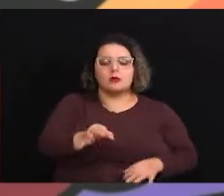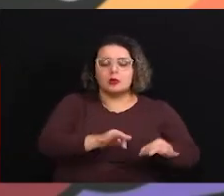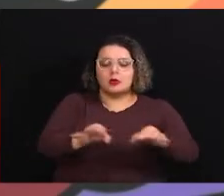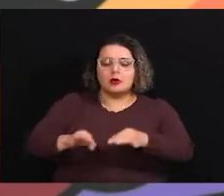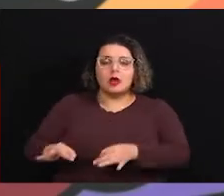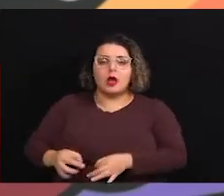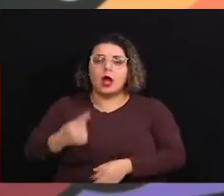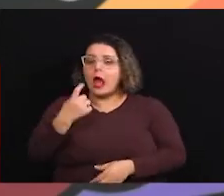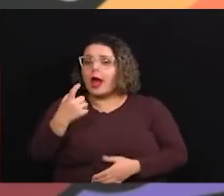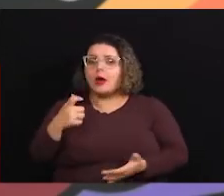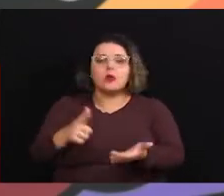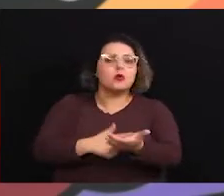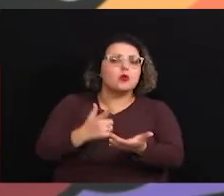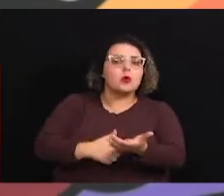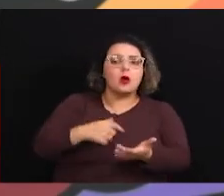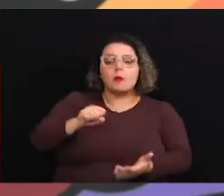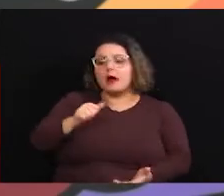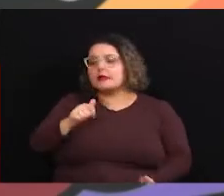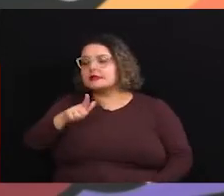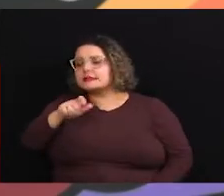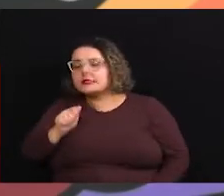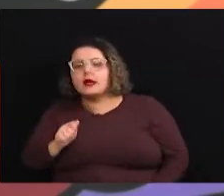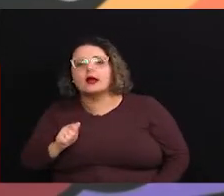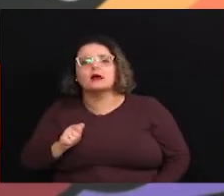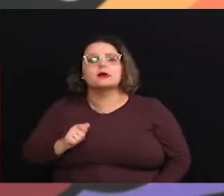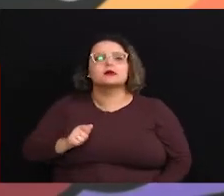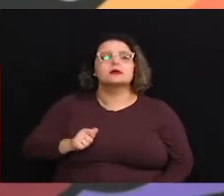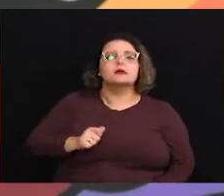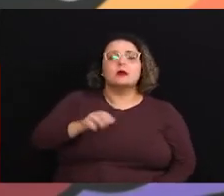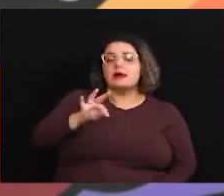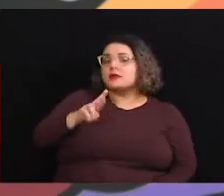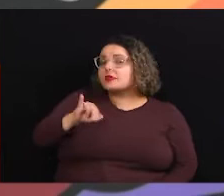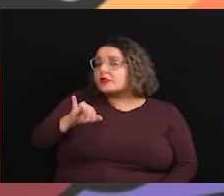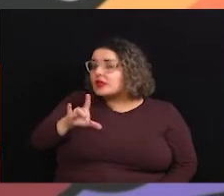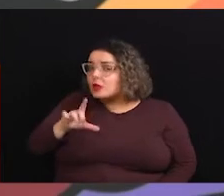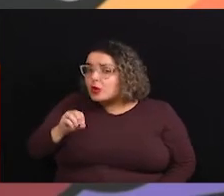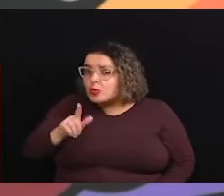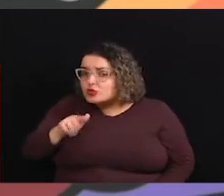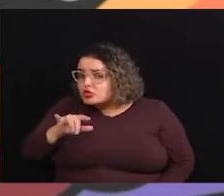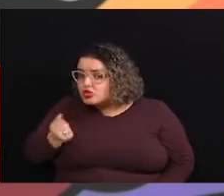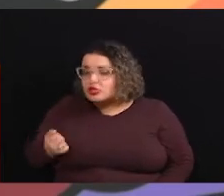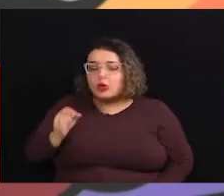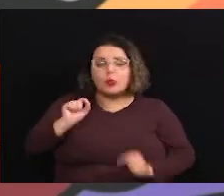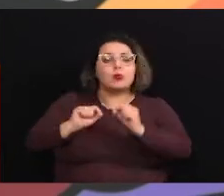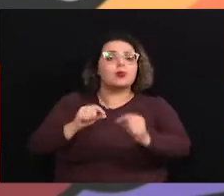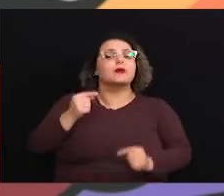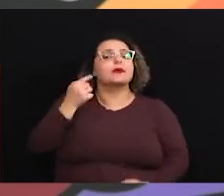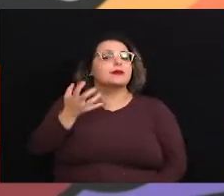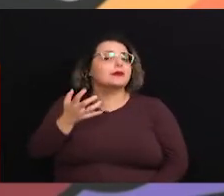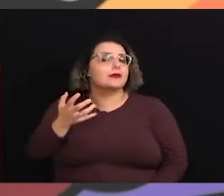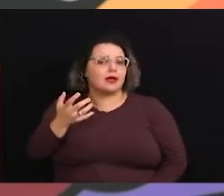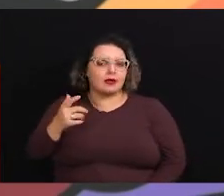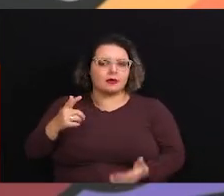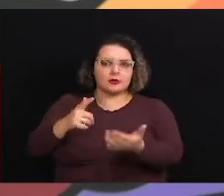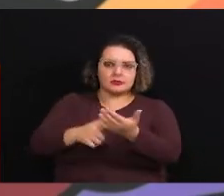livro único? É uma saga? É uma trilogia? O que você pretende com essa obra?